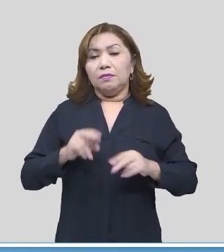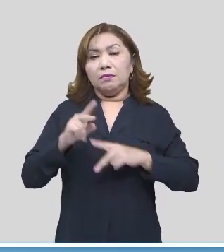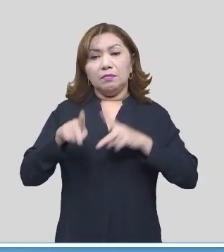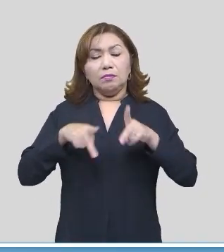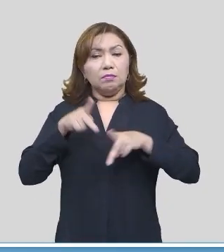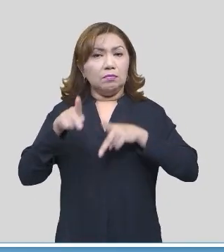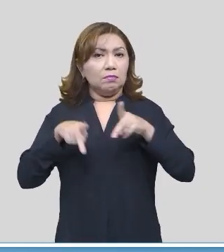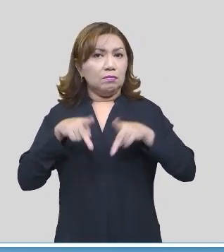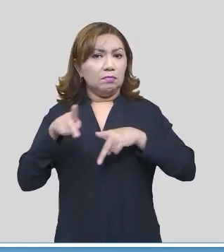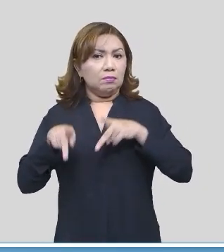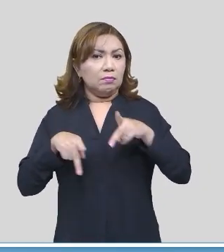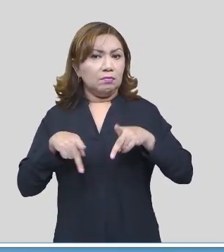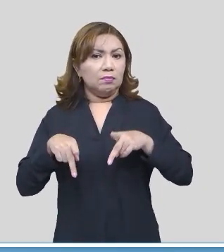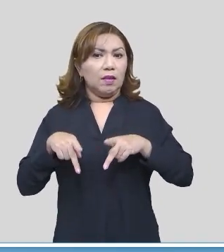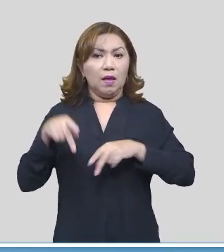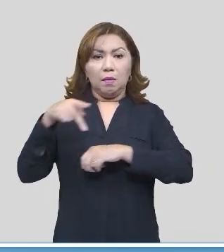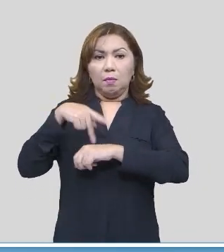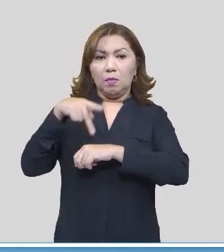comprimento,